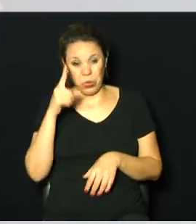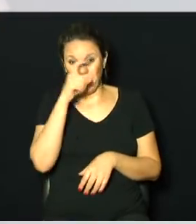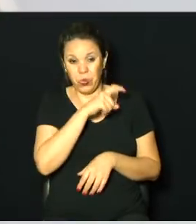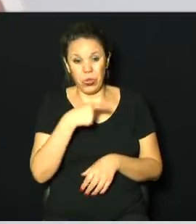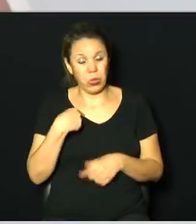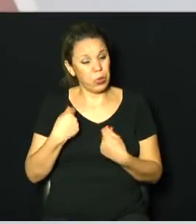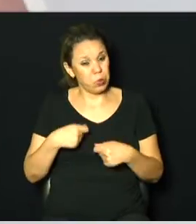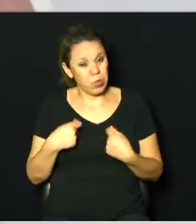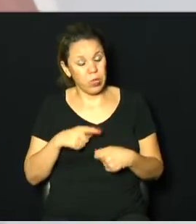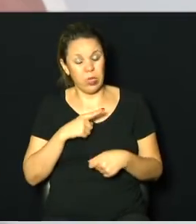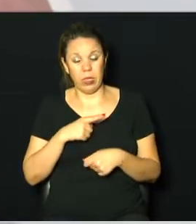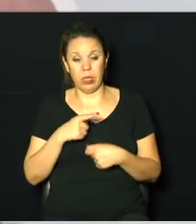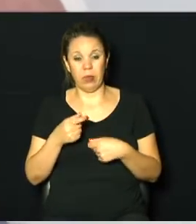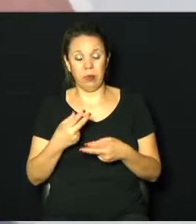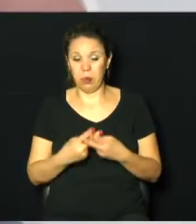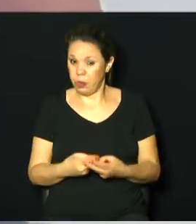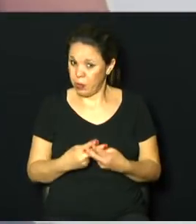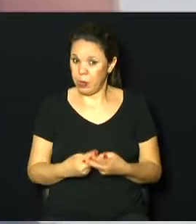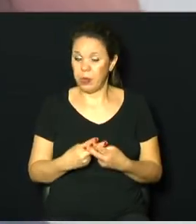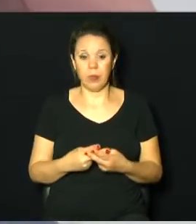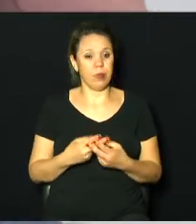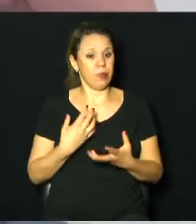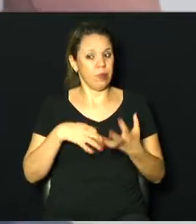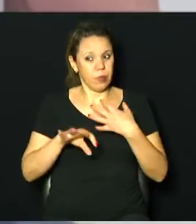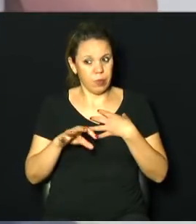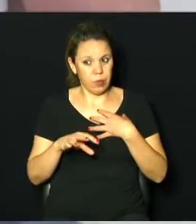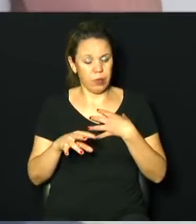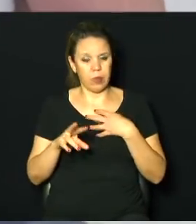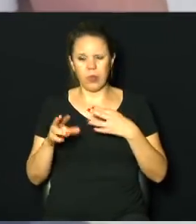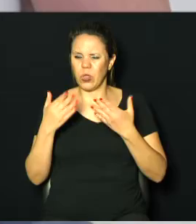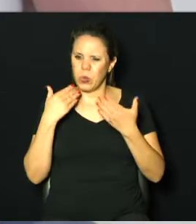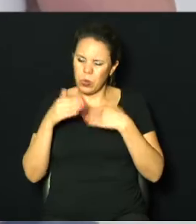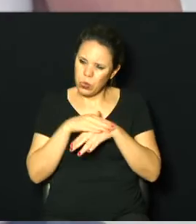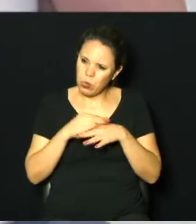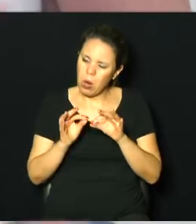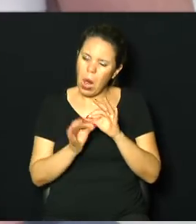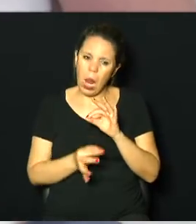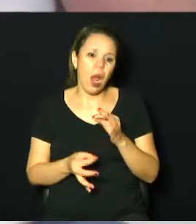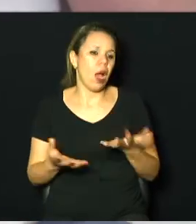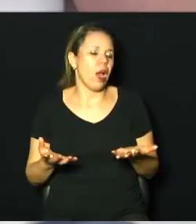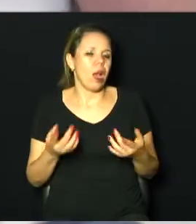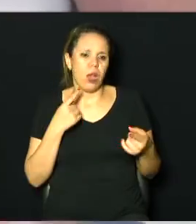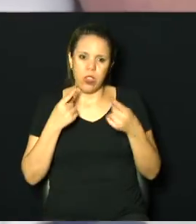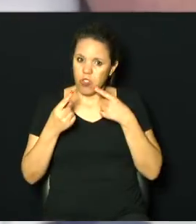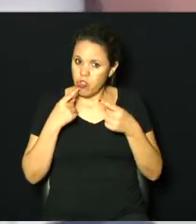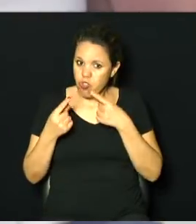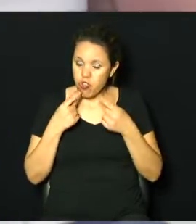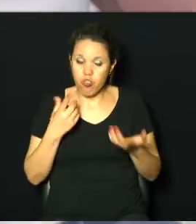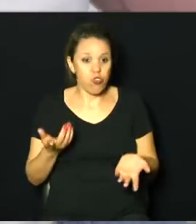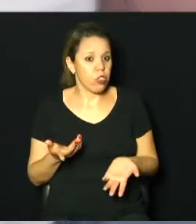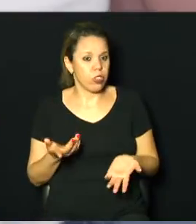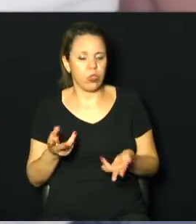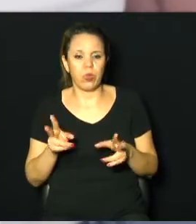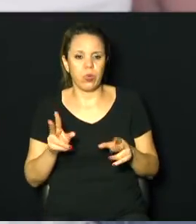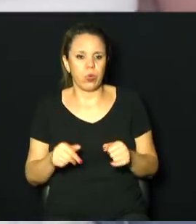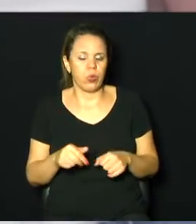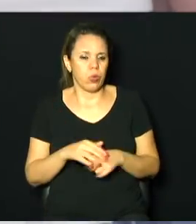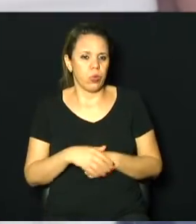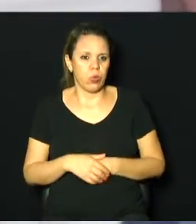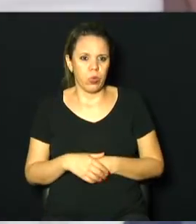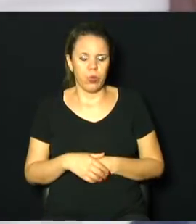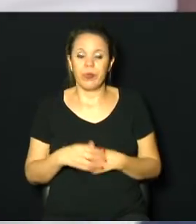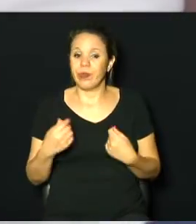vou precisar ter paciência de olhar essa situação diferente e conversar muito, né? O diálogo, assim, nunca foi